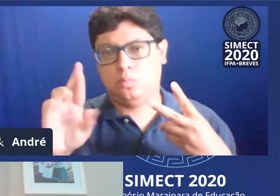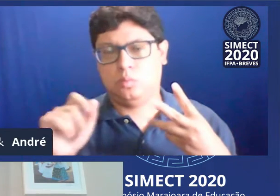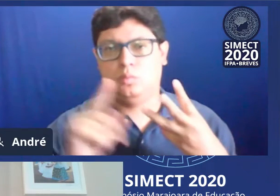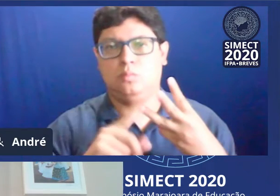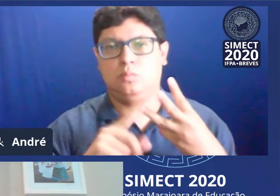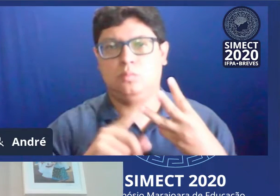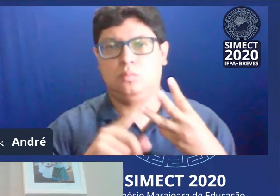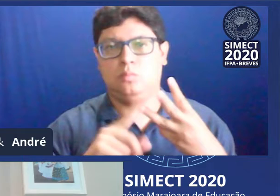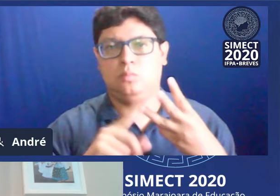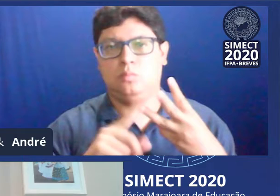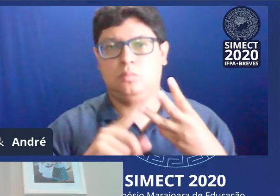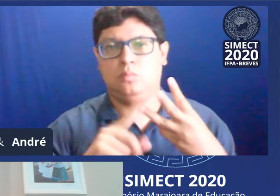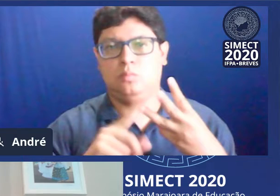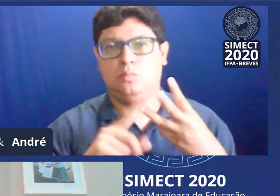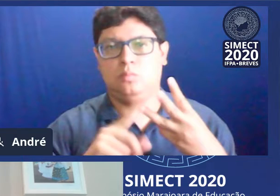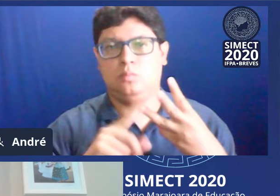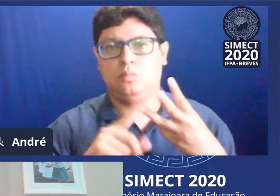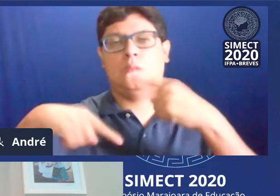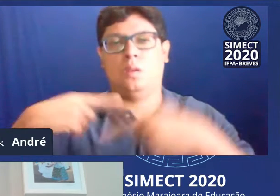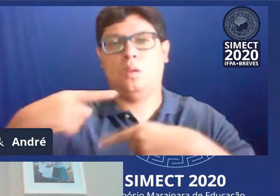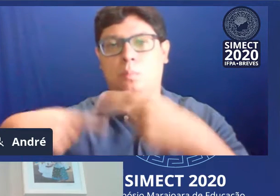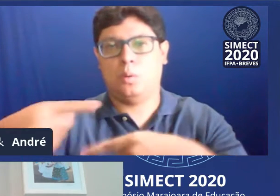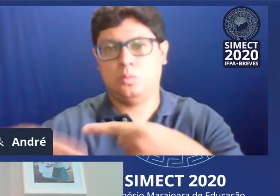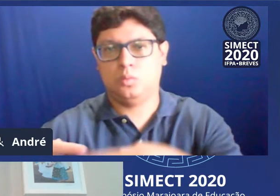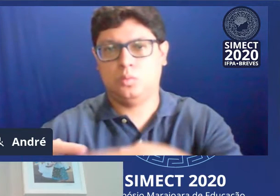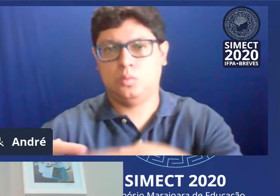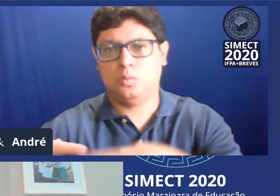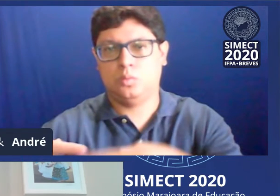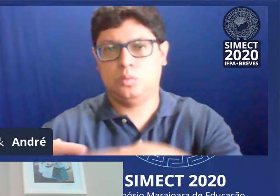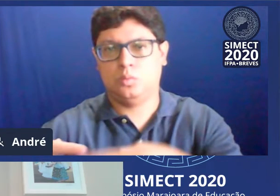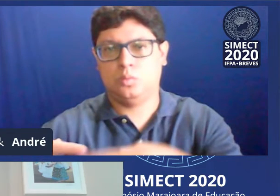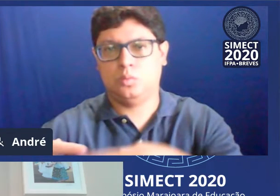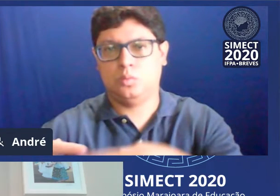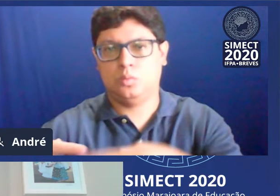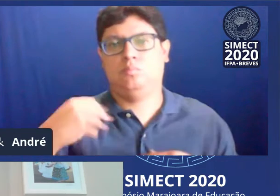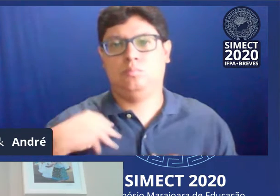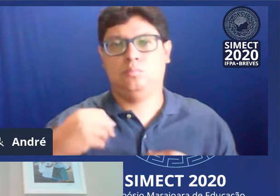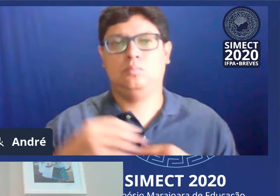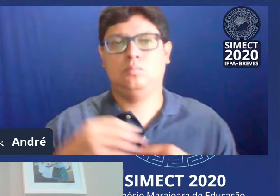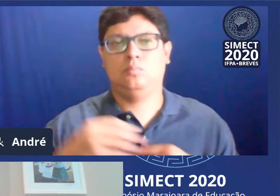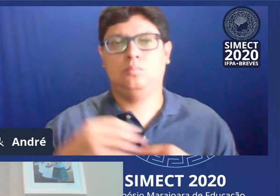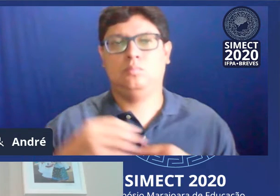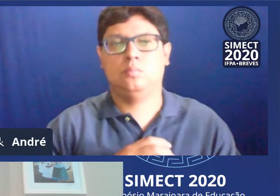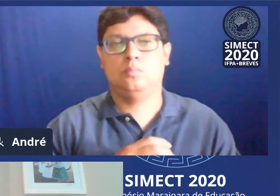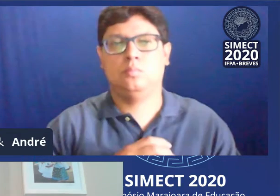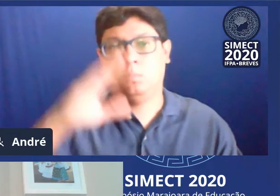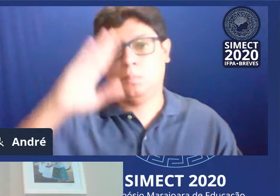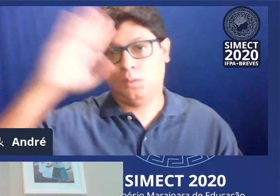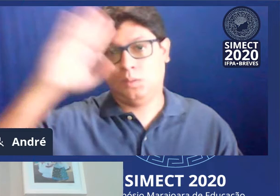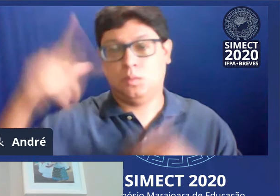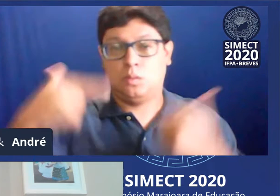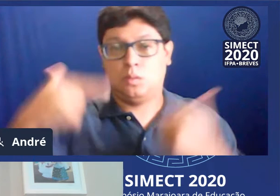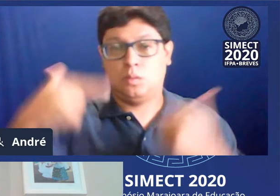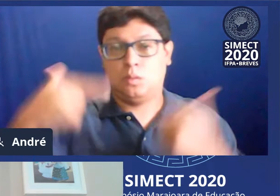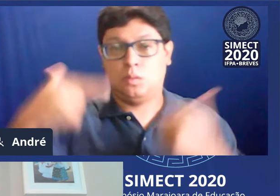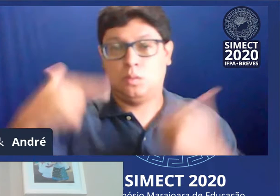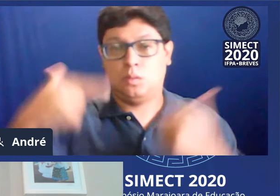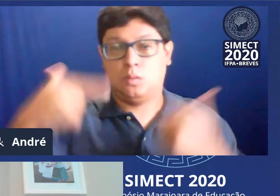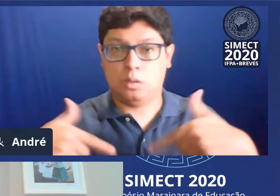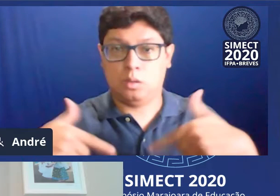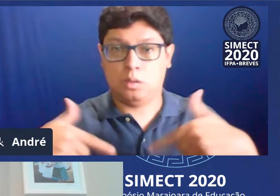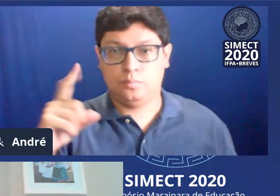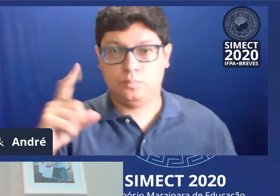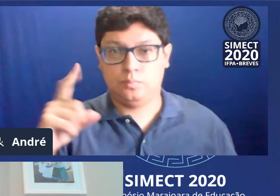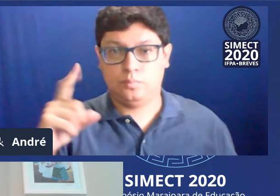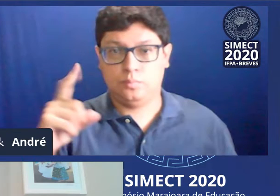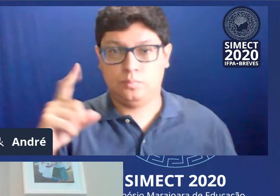muito conhecida aí por nós em breves, que é o Macrobráquio amazônico, nosso camarão regional. Tem